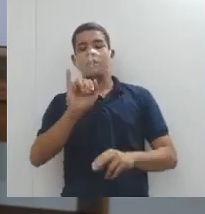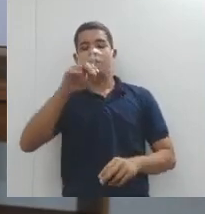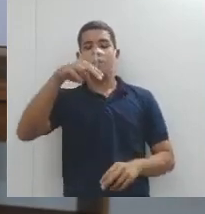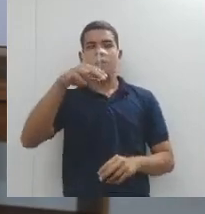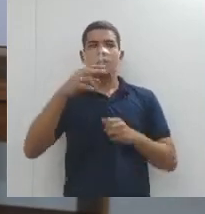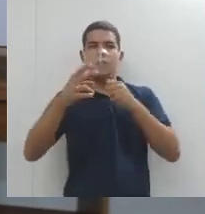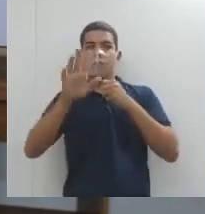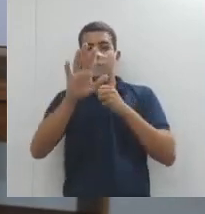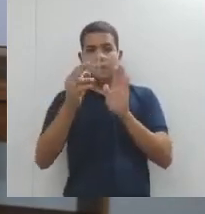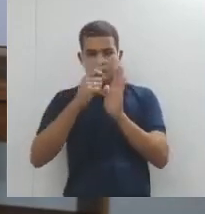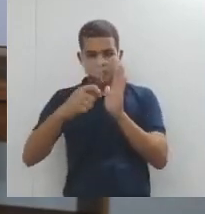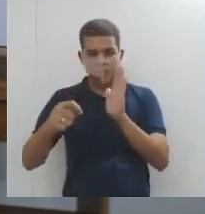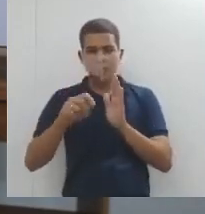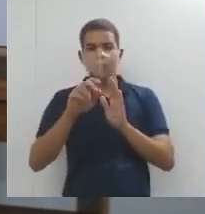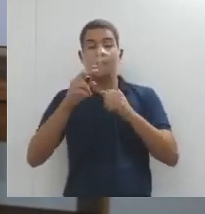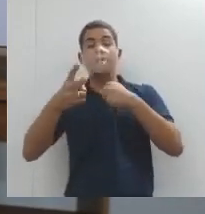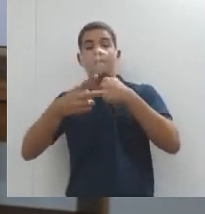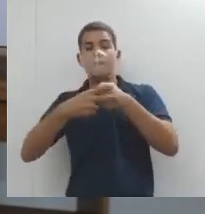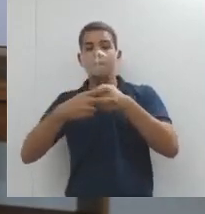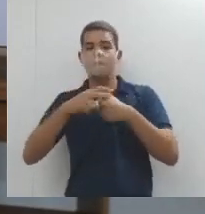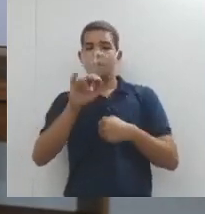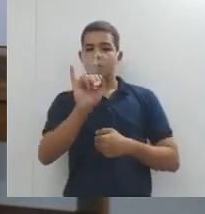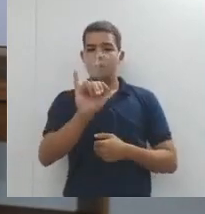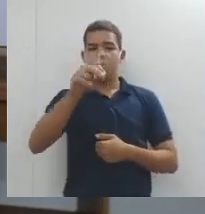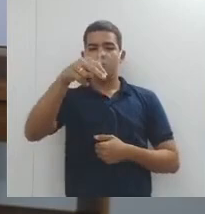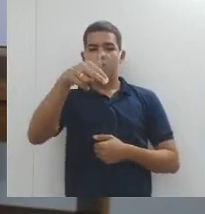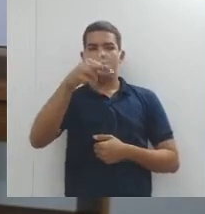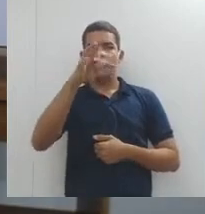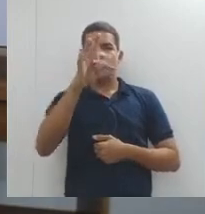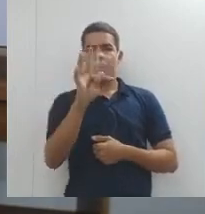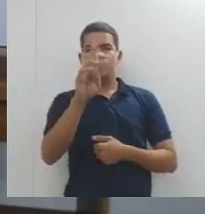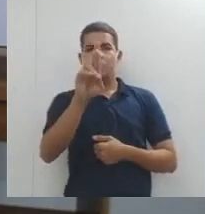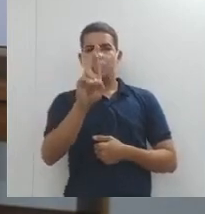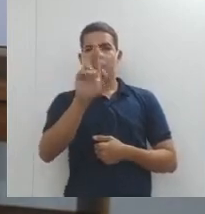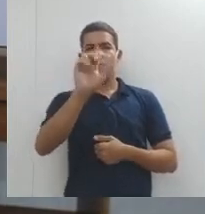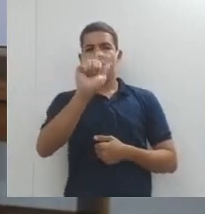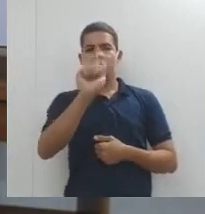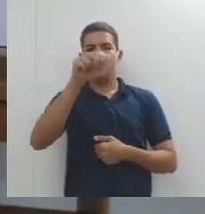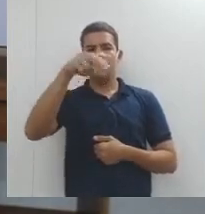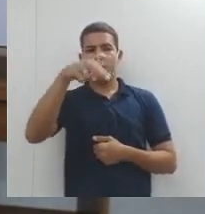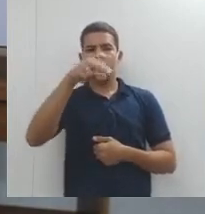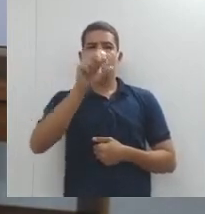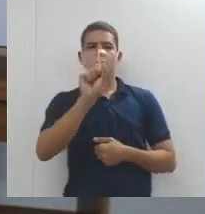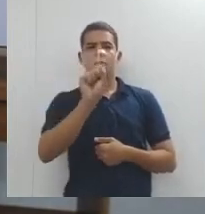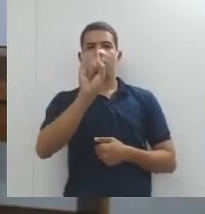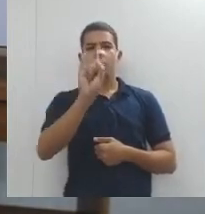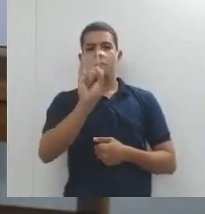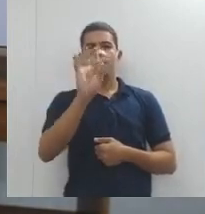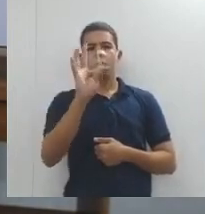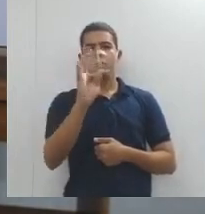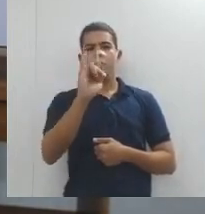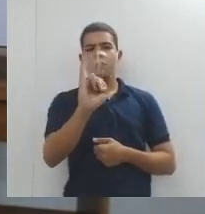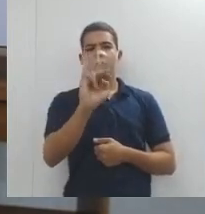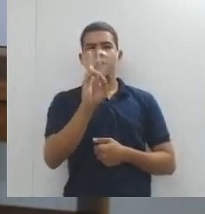intransitivo. Verbo, anota aí, verbo intransitivo, que por espaço eu vou apenas abreviar. Tá certo? Então, amar